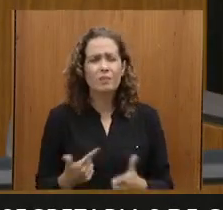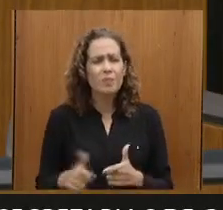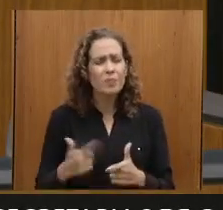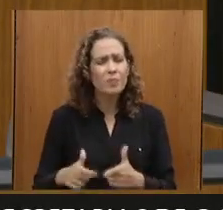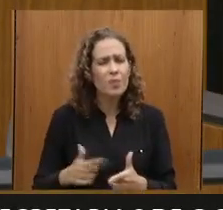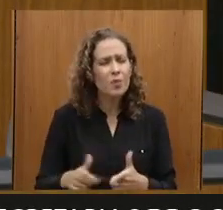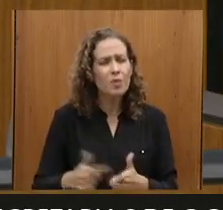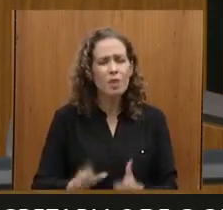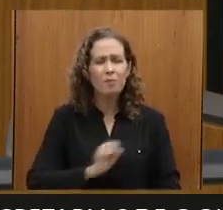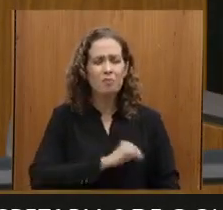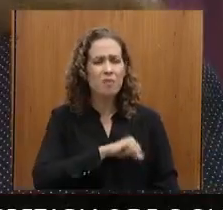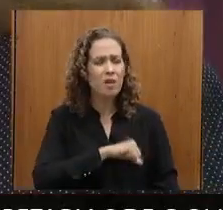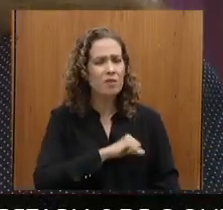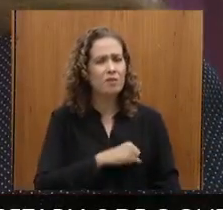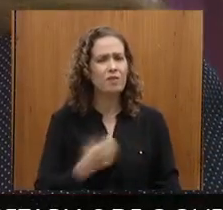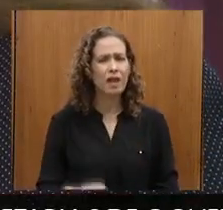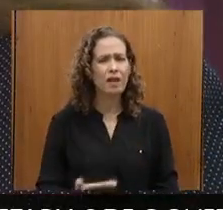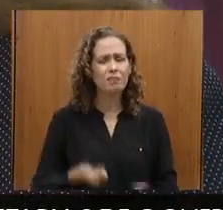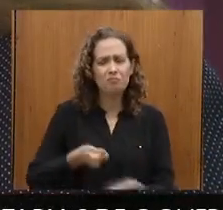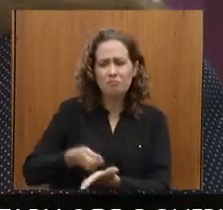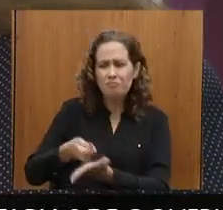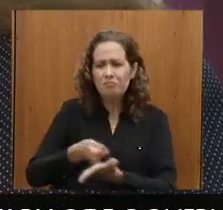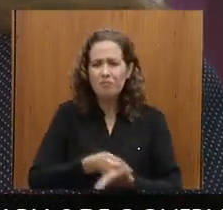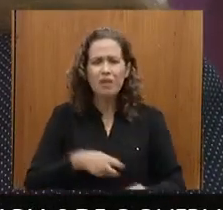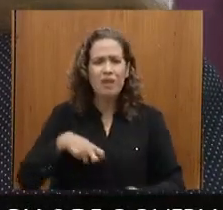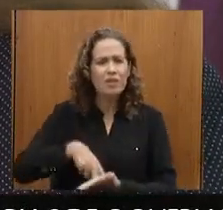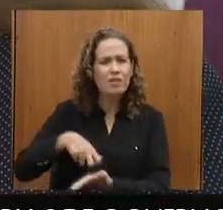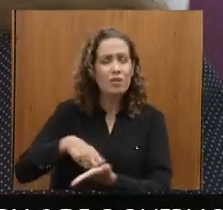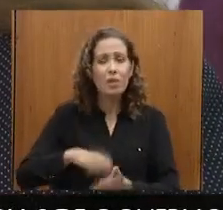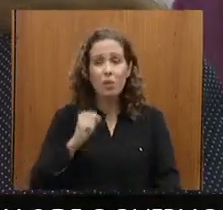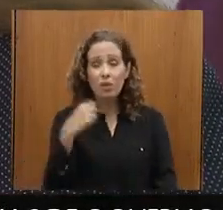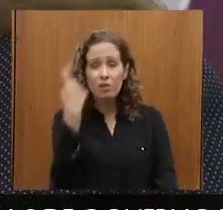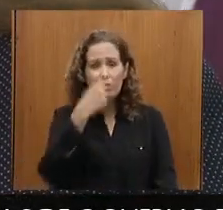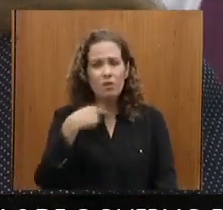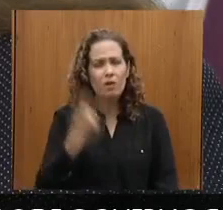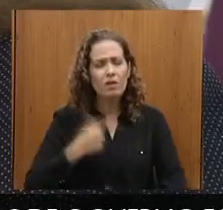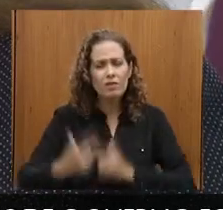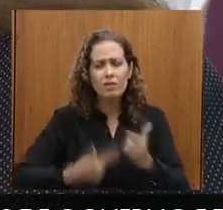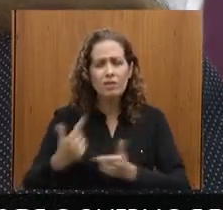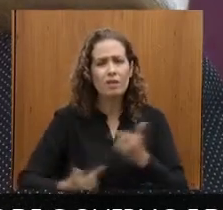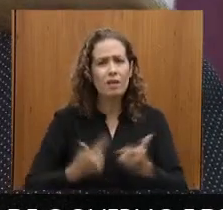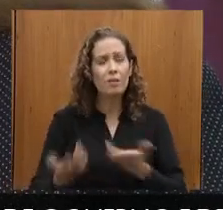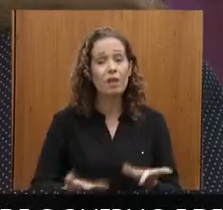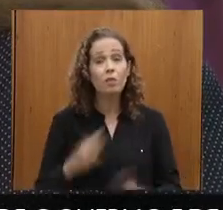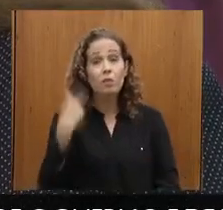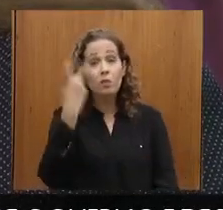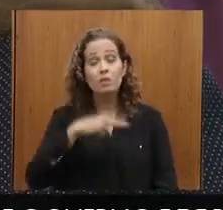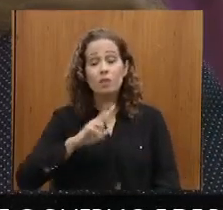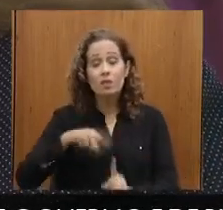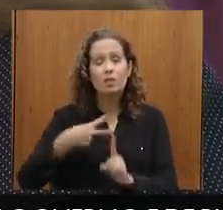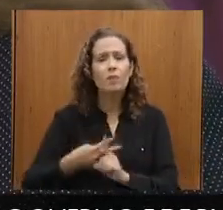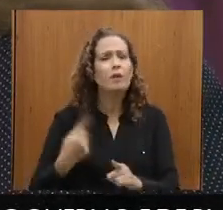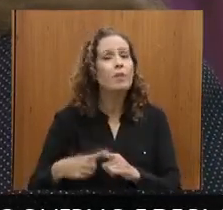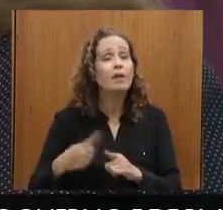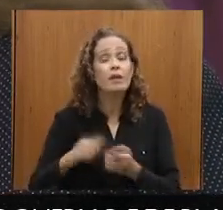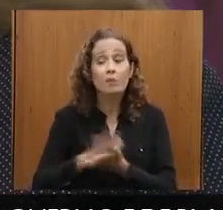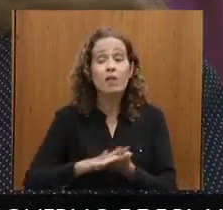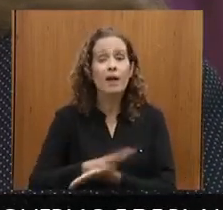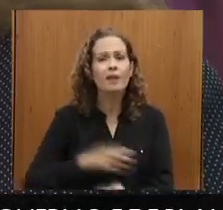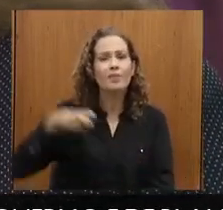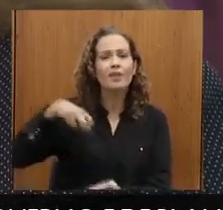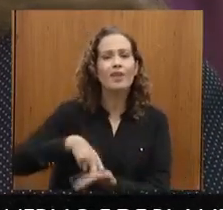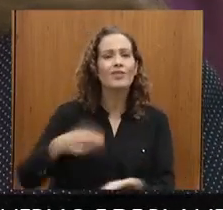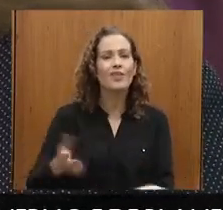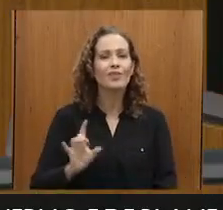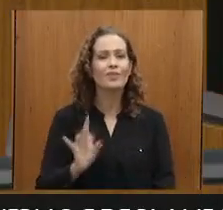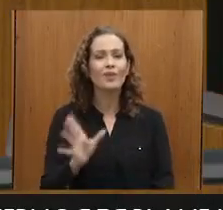absurda, de impor auxiliares de serviço oito horas diárias de trabalho, que são duas horas a mais, para nada, para punir, porque